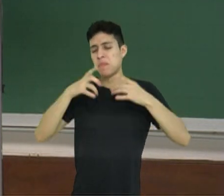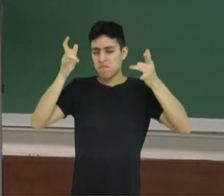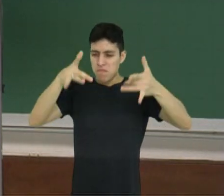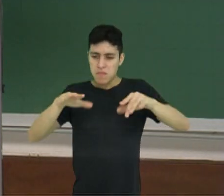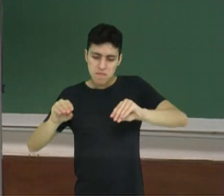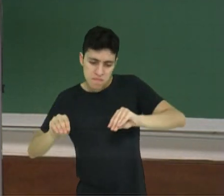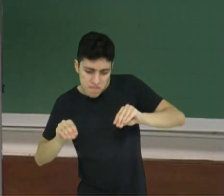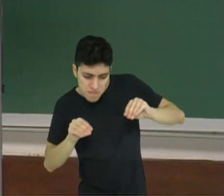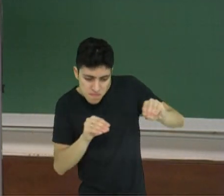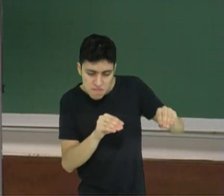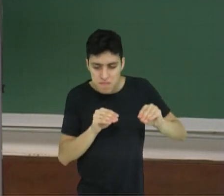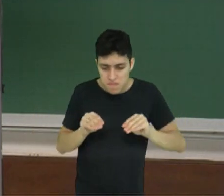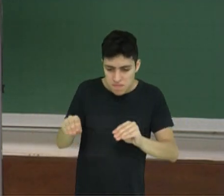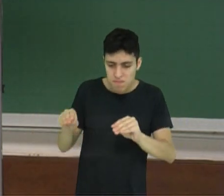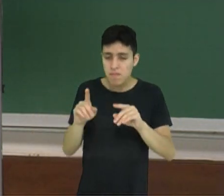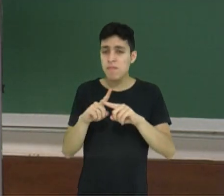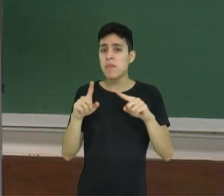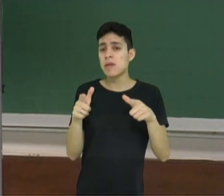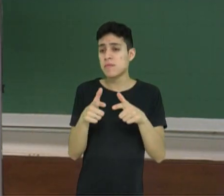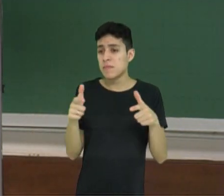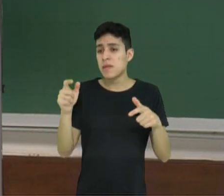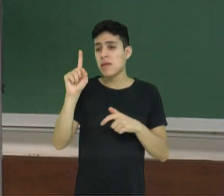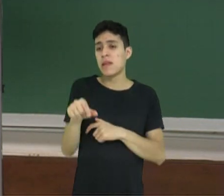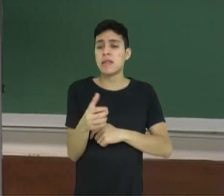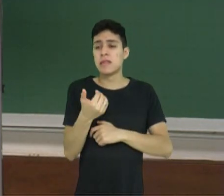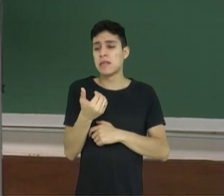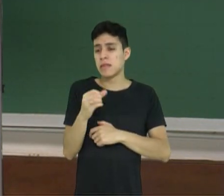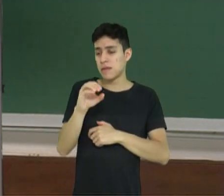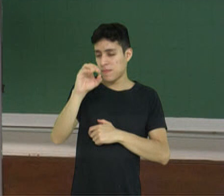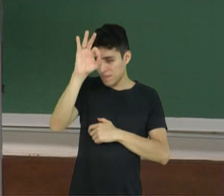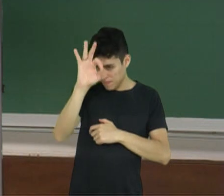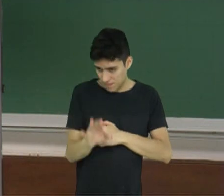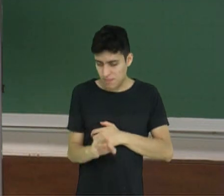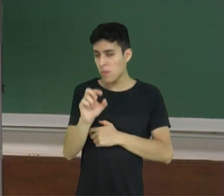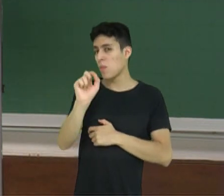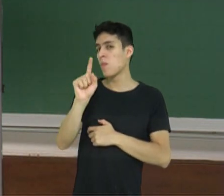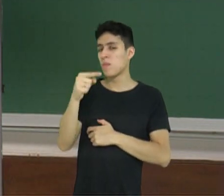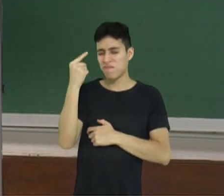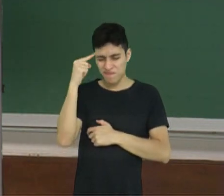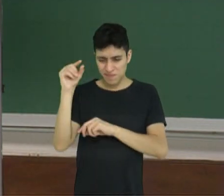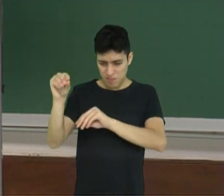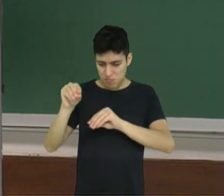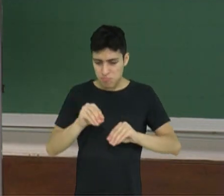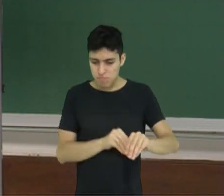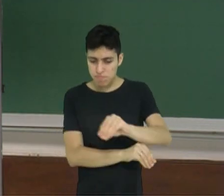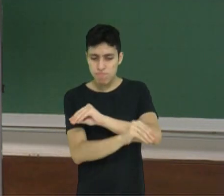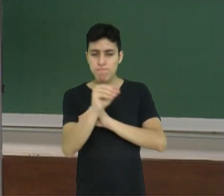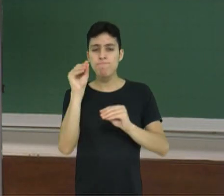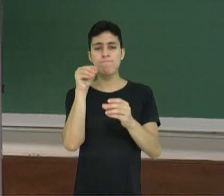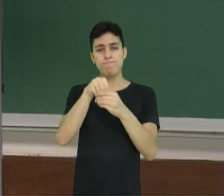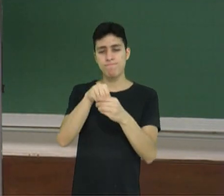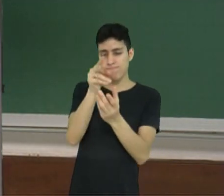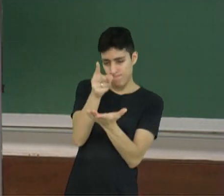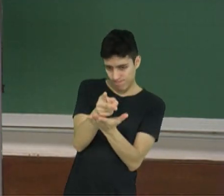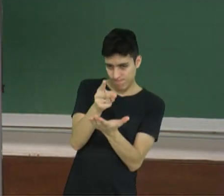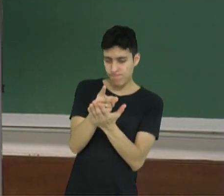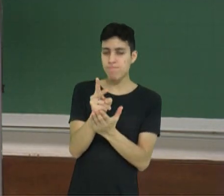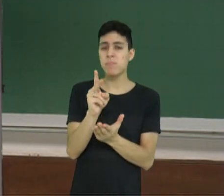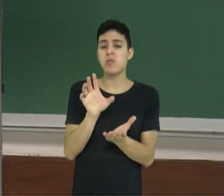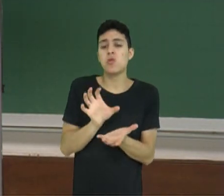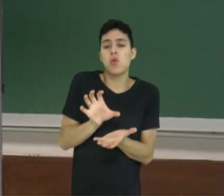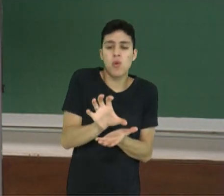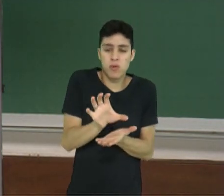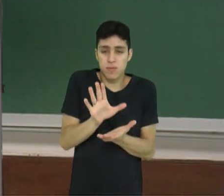no continente africano são, na sua maioria, mais de 60% migrações intra-regionais, ou seja, dentro do próprio